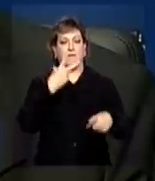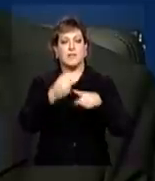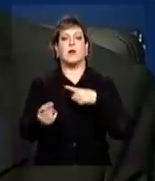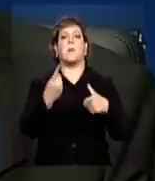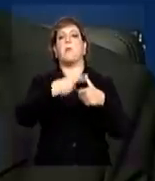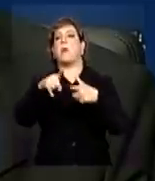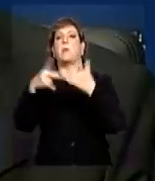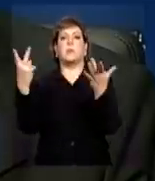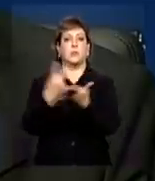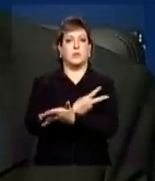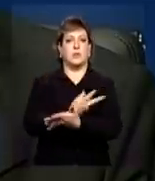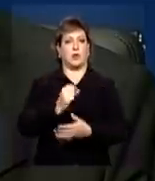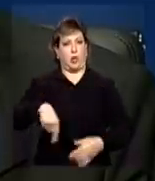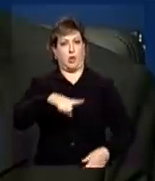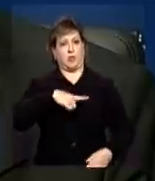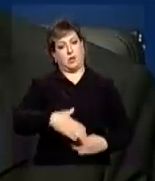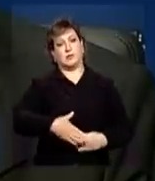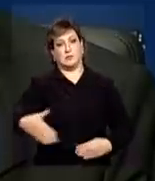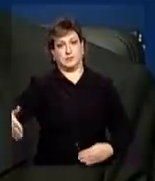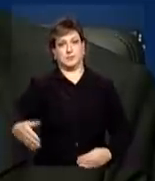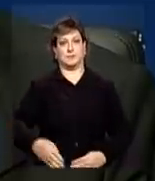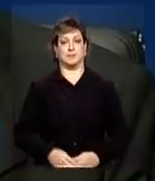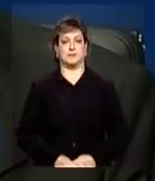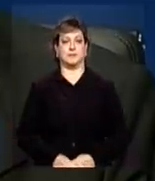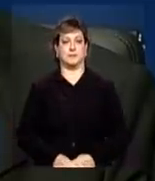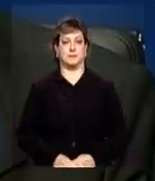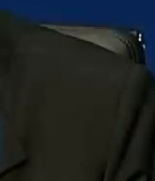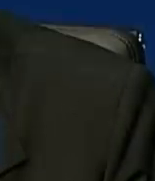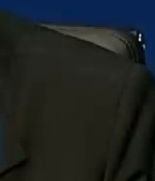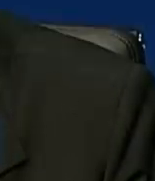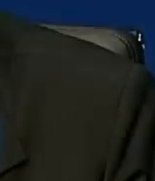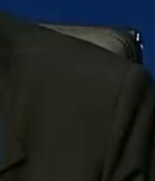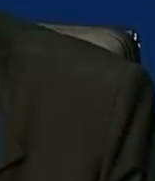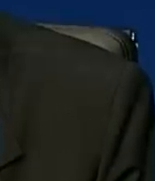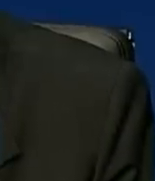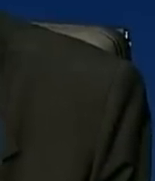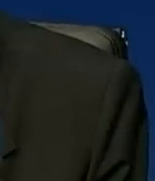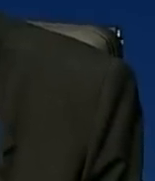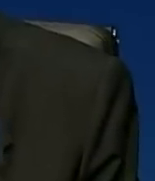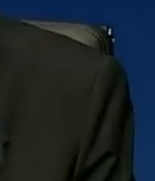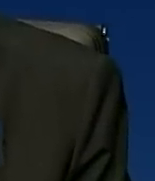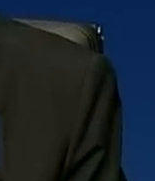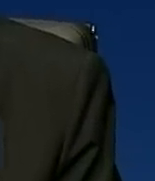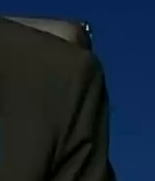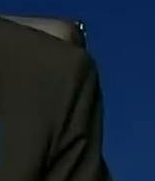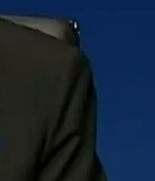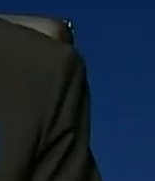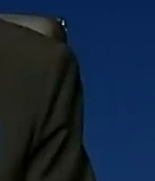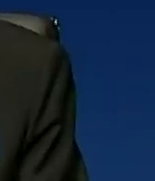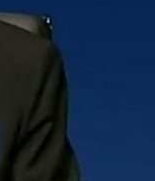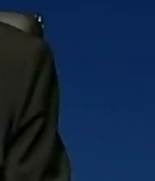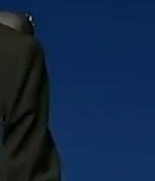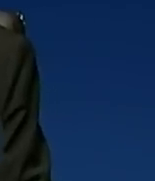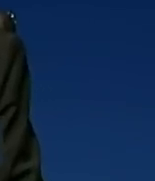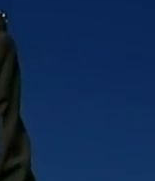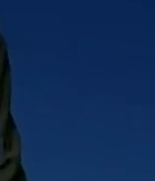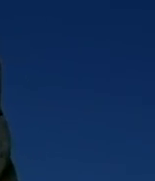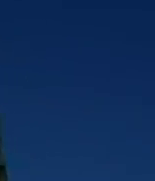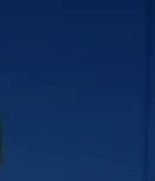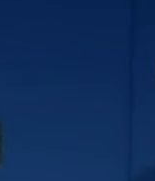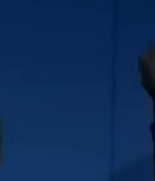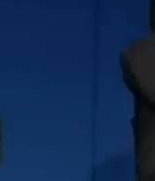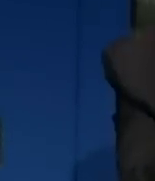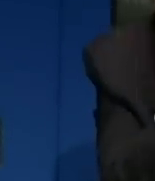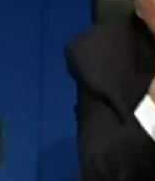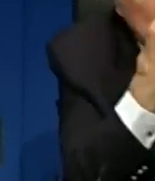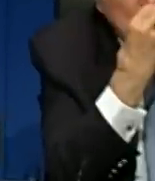desafios que temos diante de nós. Thank you very much. Last question, and then we go to the closing